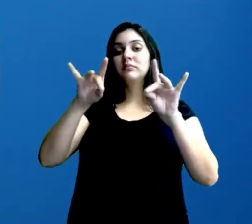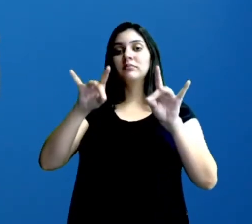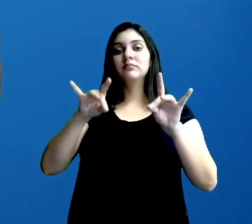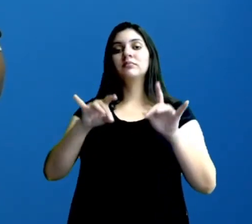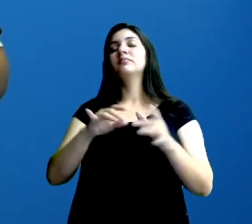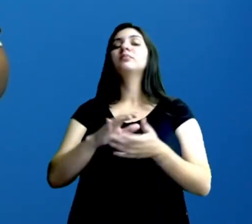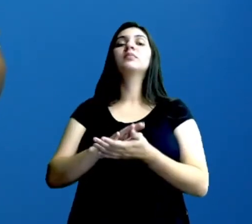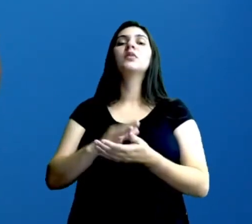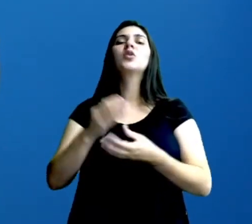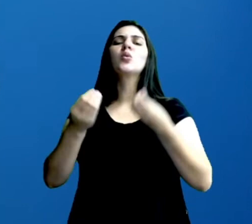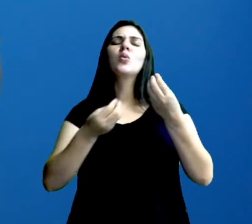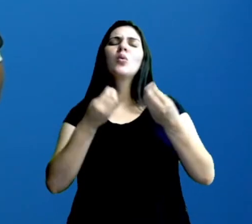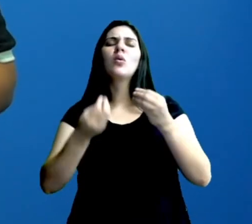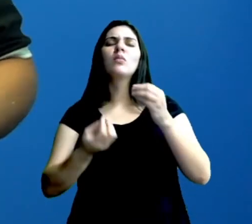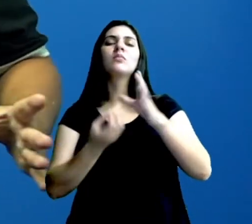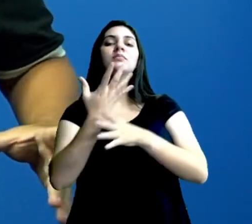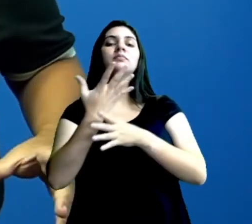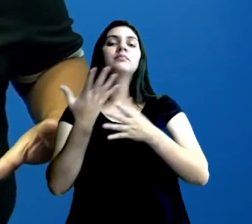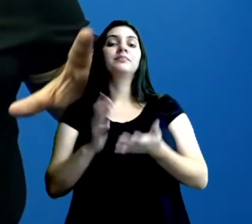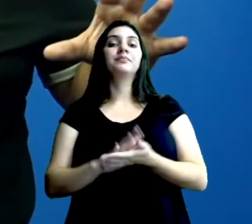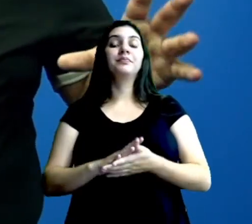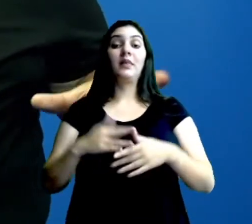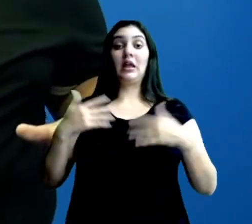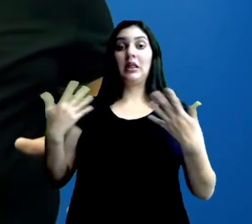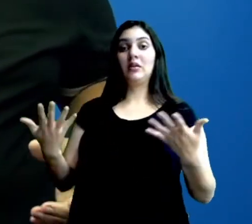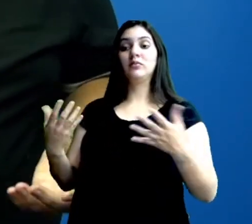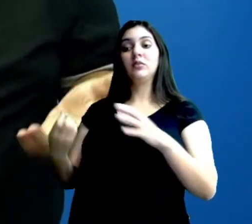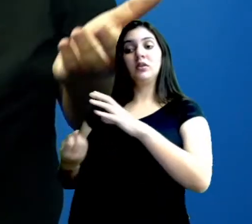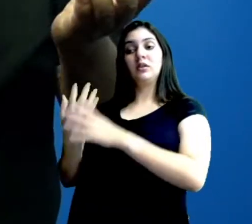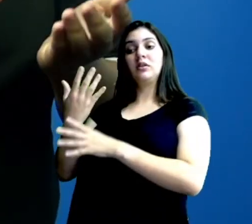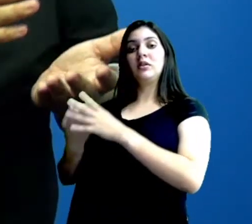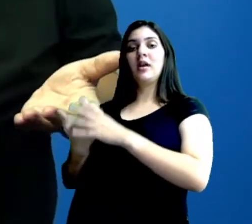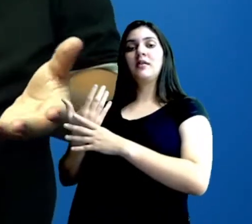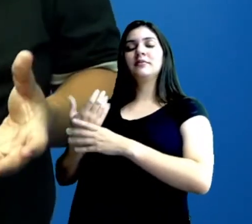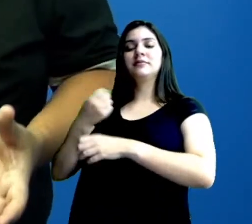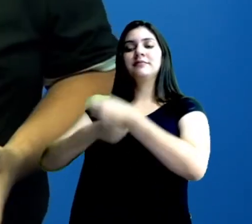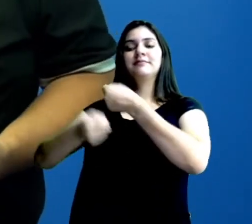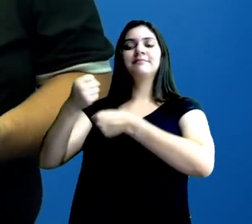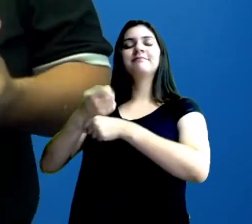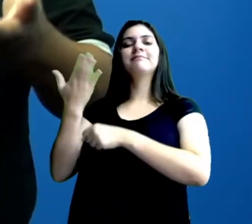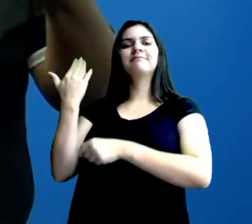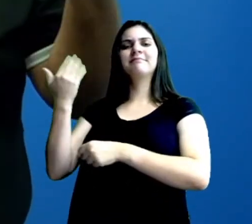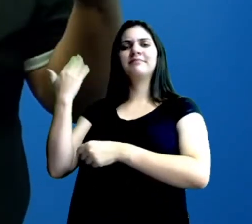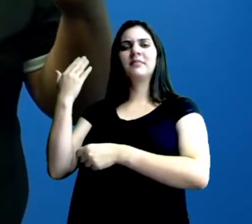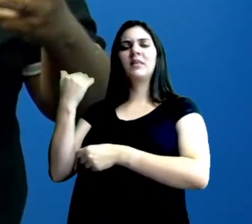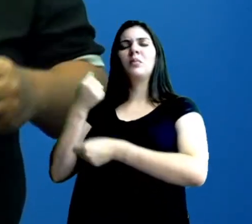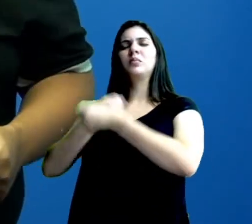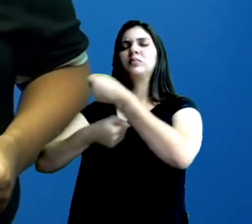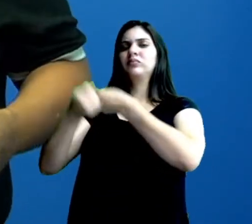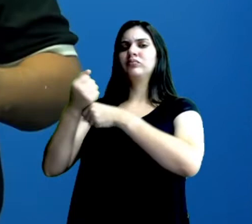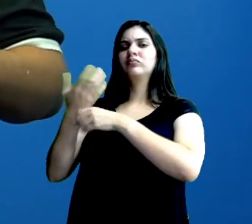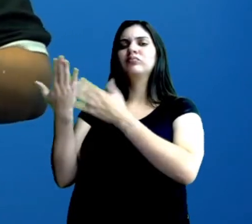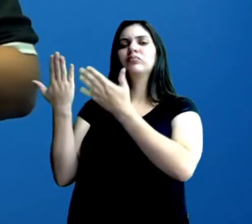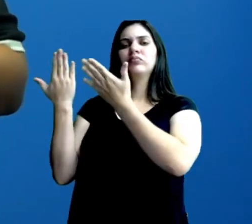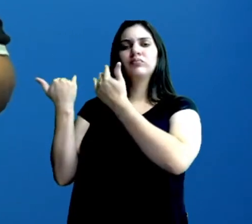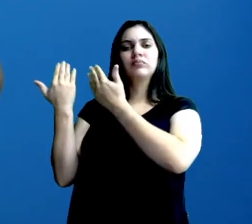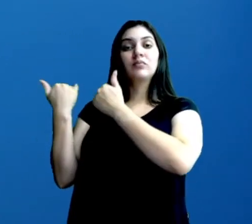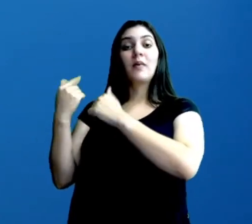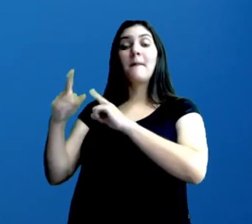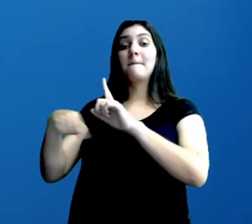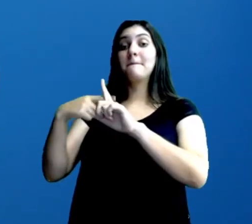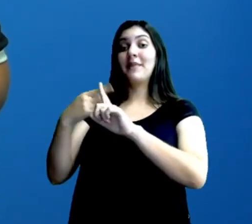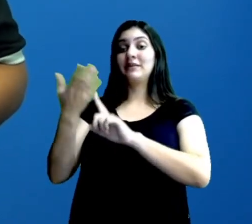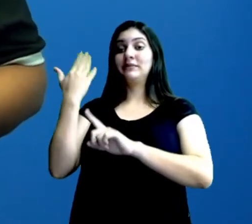né? Como eles surgiram? Então, gente, eles surgiram nos tempos antigos, né? Muitos antigos. Mas só que nos